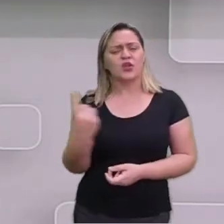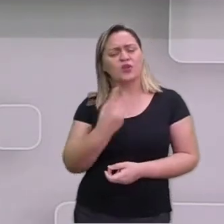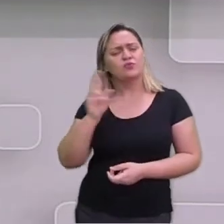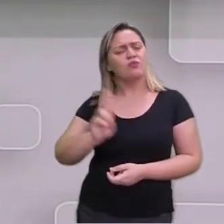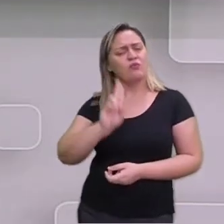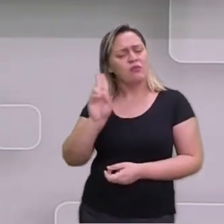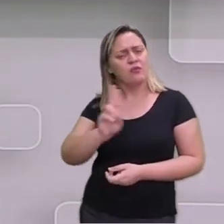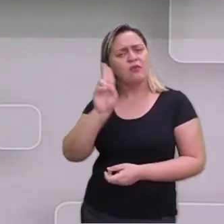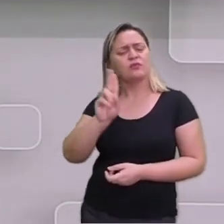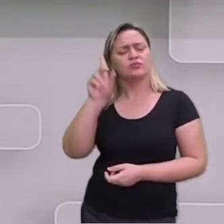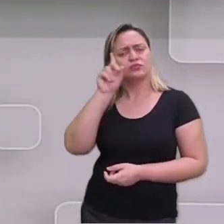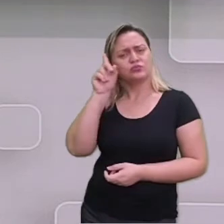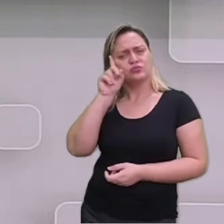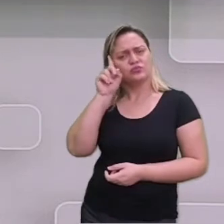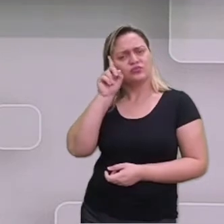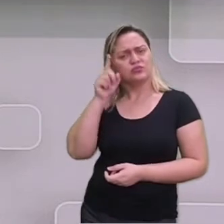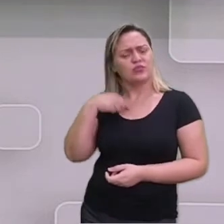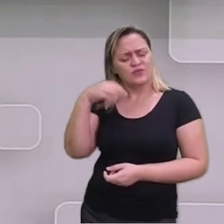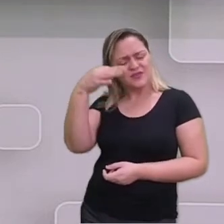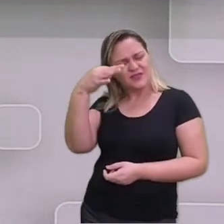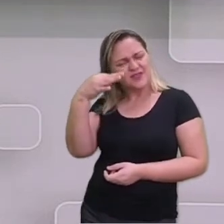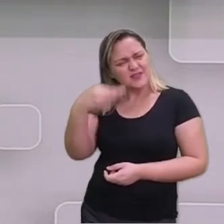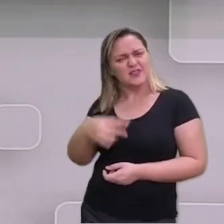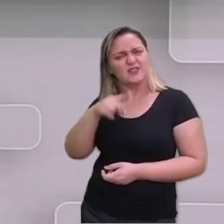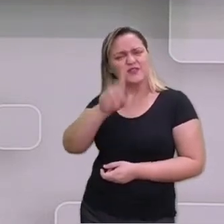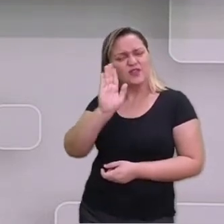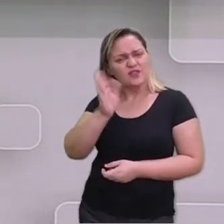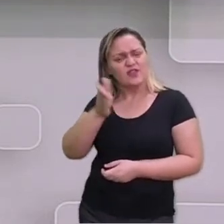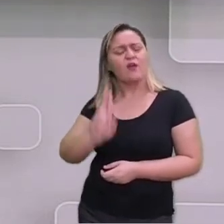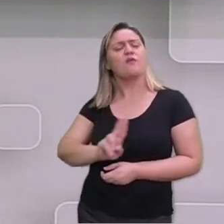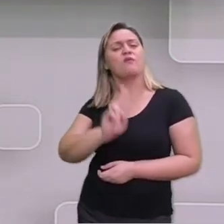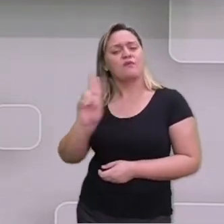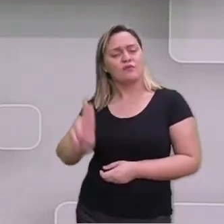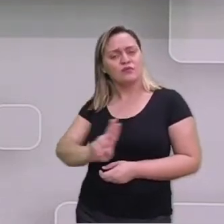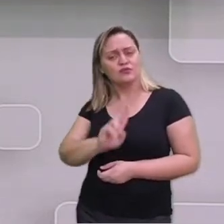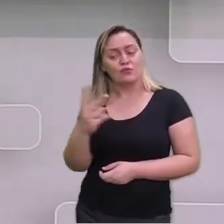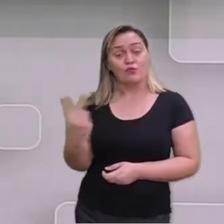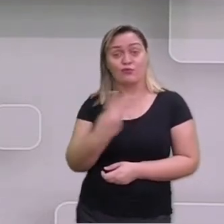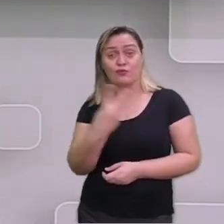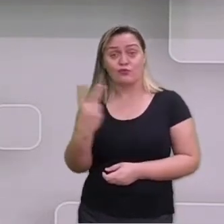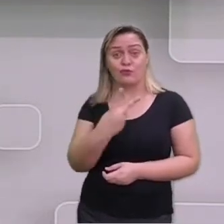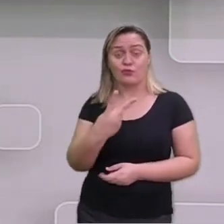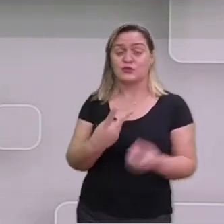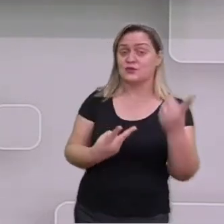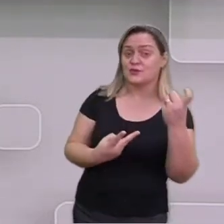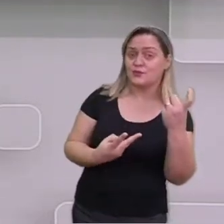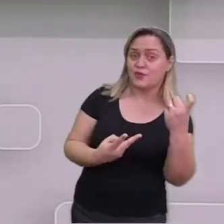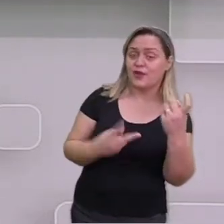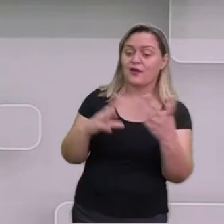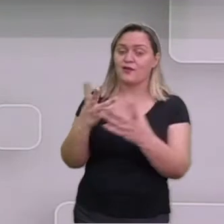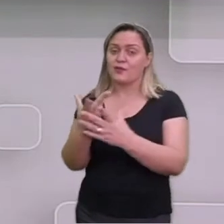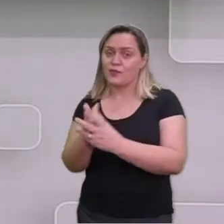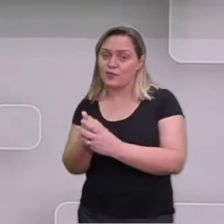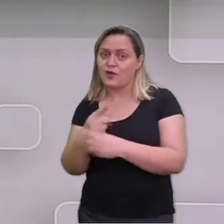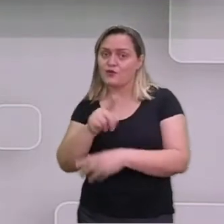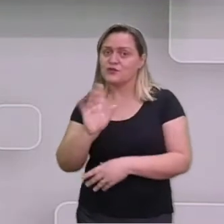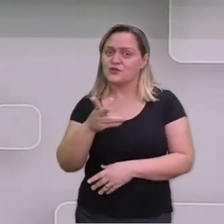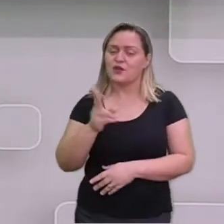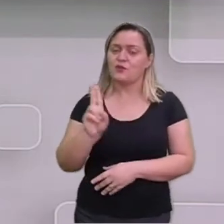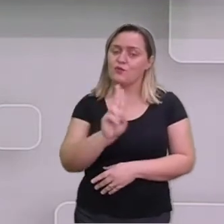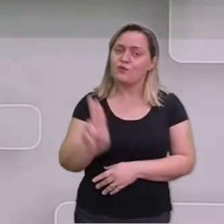Eu tenho certeza que vocês já praticam tanto uma coisa quanto a outra, mas o que quer dizer cada uma